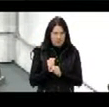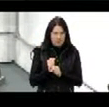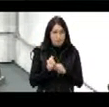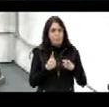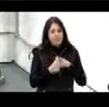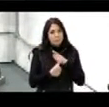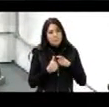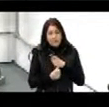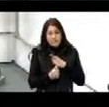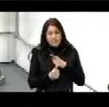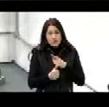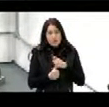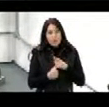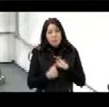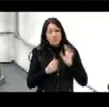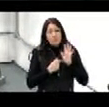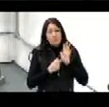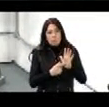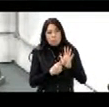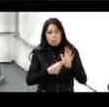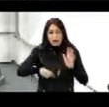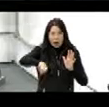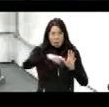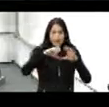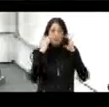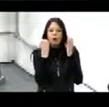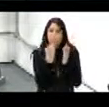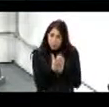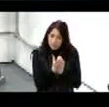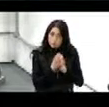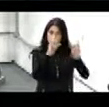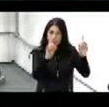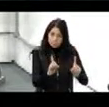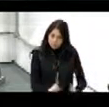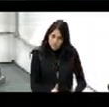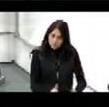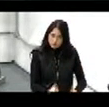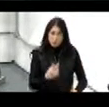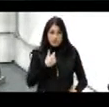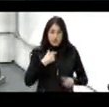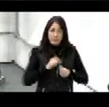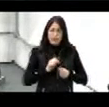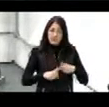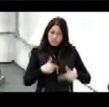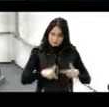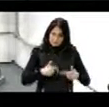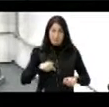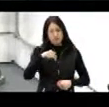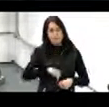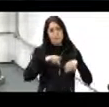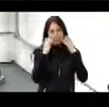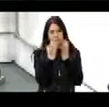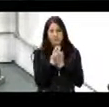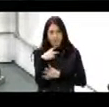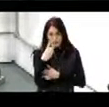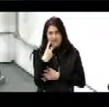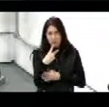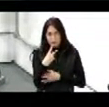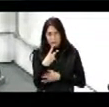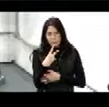primeiro, para prestar contas para esta comunidade que me elegeu e que vê em mim, além de alguém